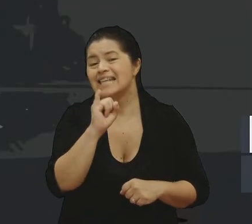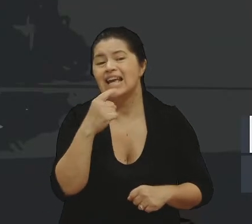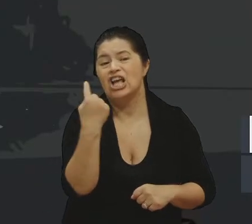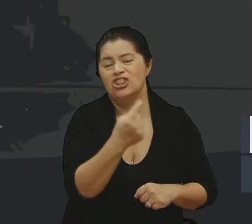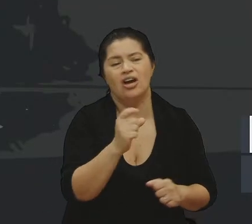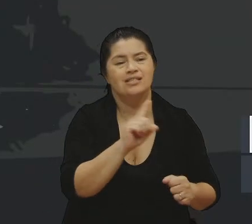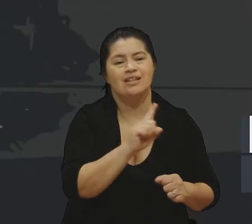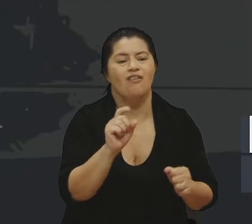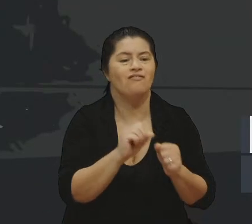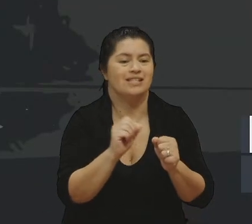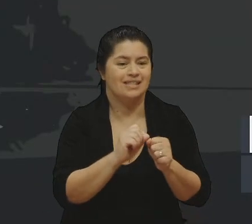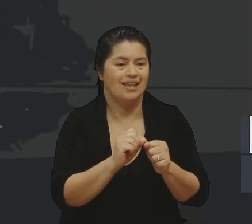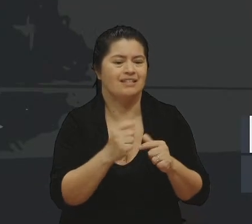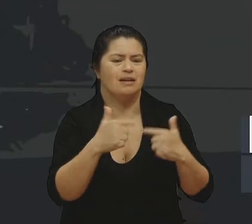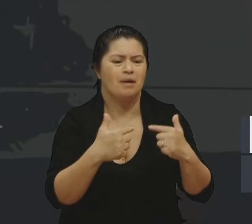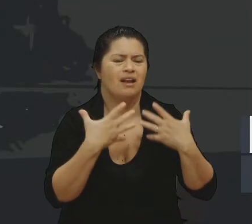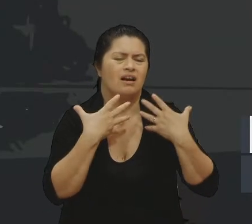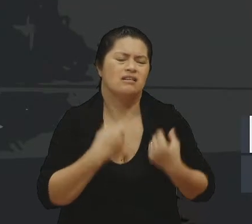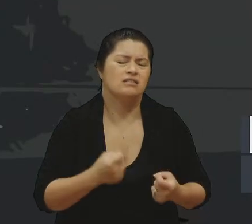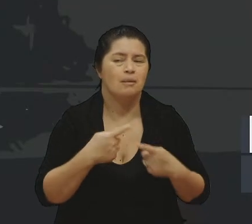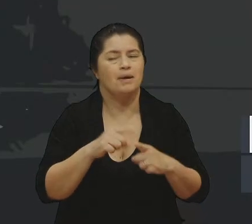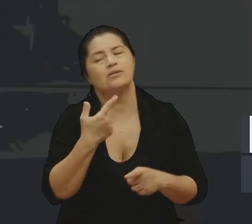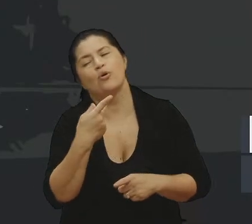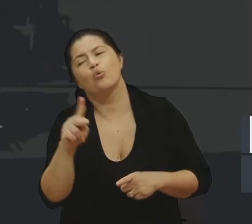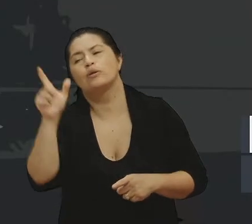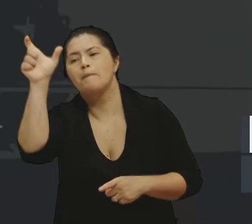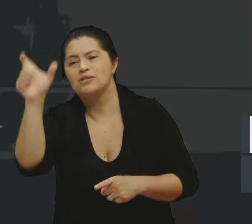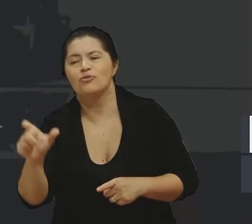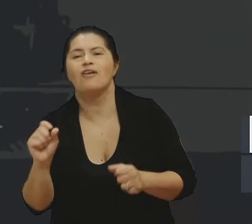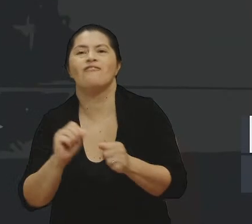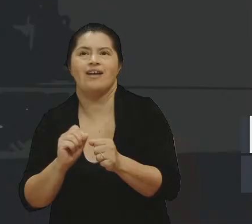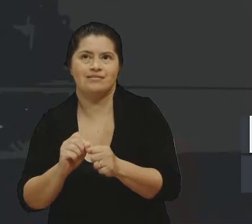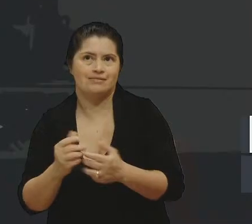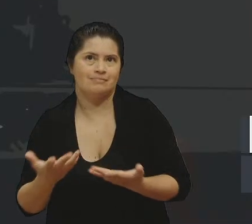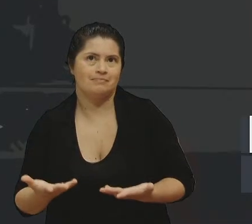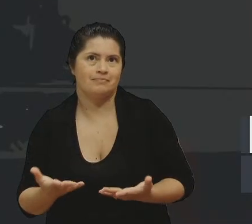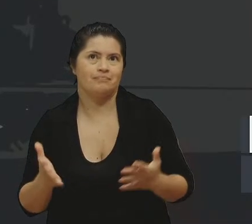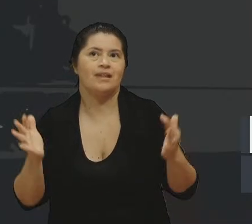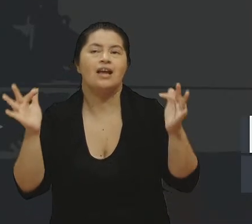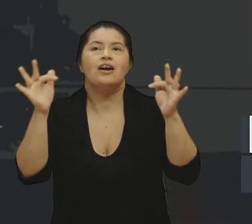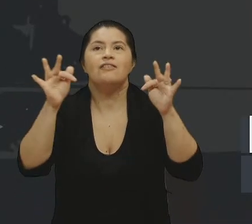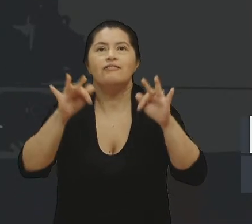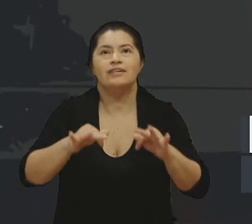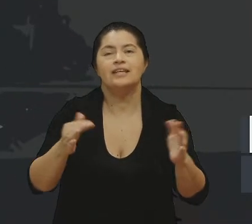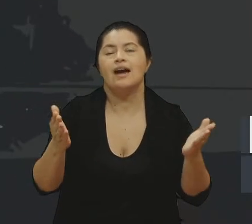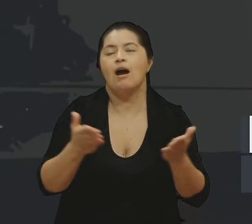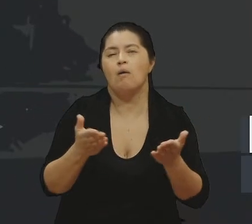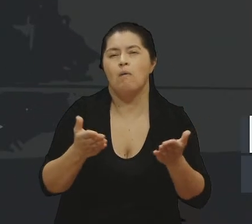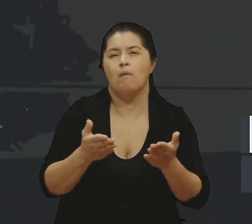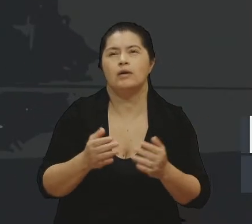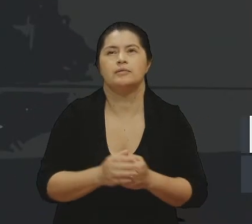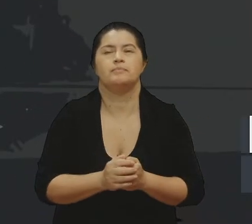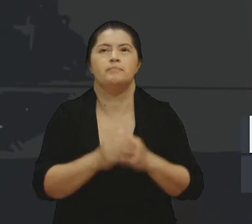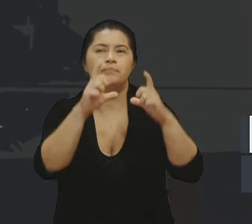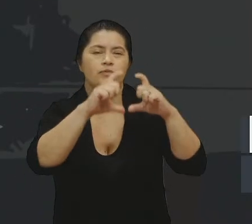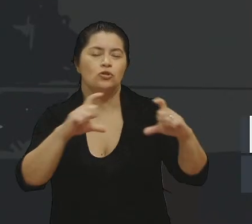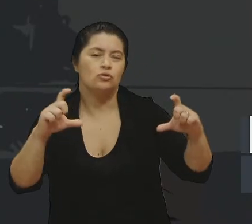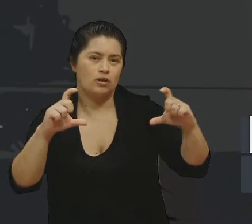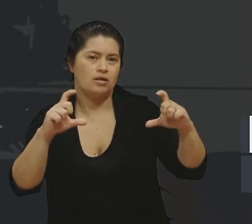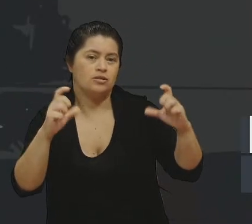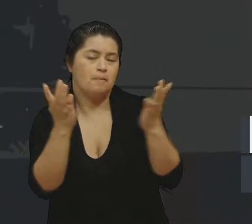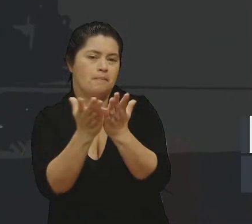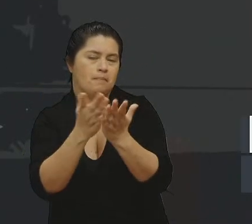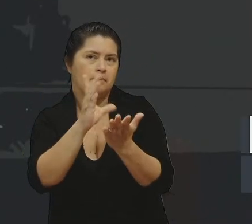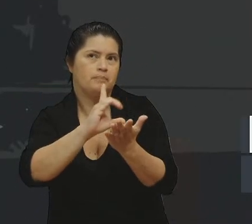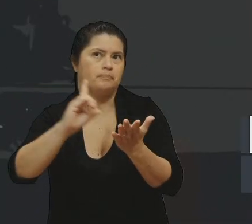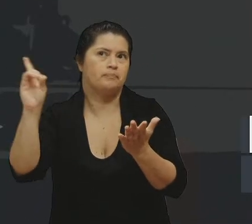certo. Dá trabalho, cansa, mas alguém vai fazer no nosso lugar. Tá? E para encerrar, gente, isso aqui é um trecho da minha Bíblia, que está